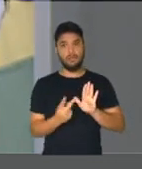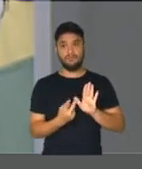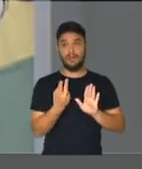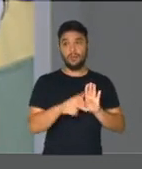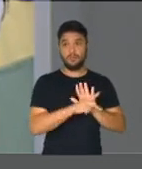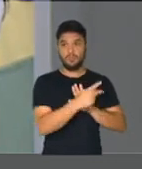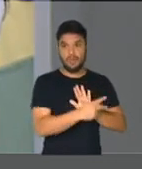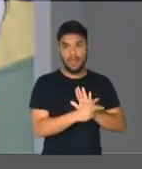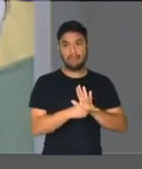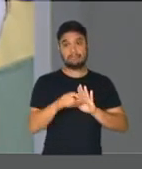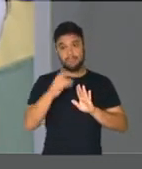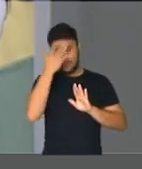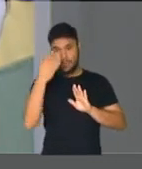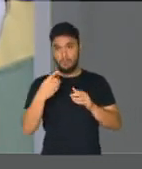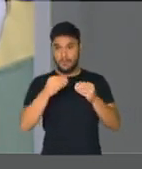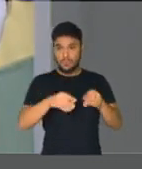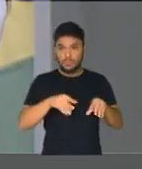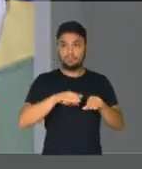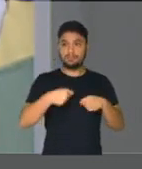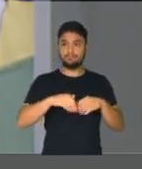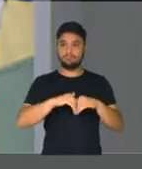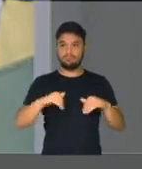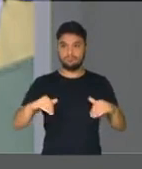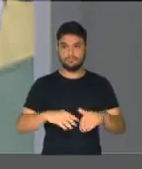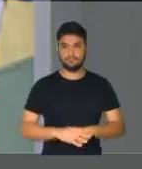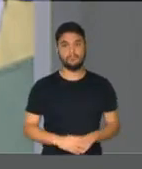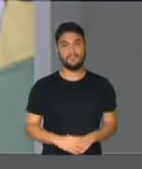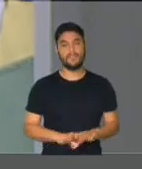valores. A proposição principal expressa